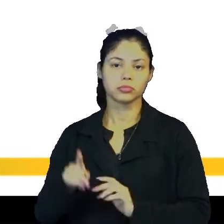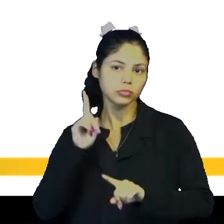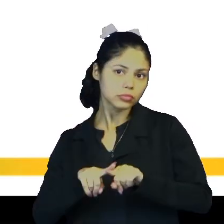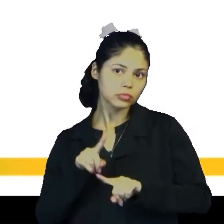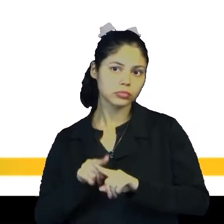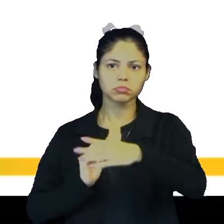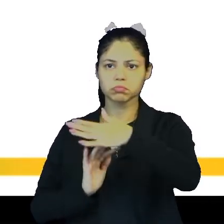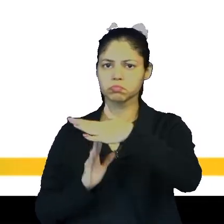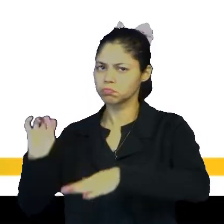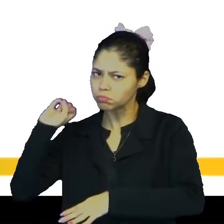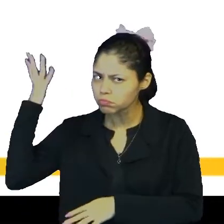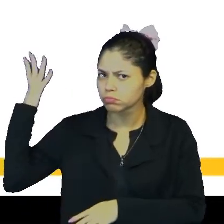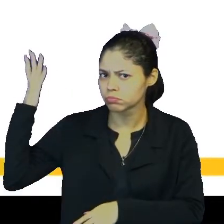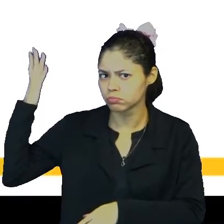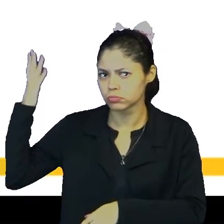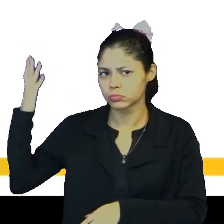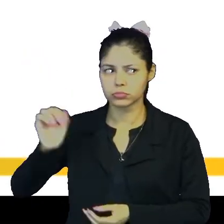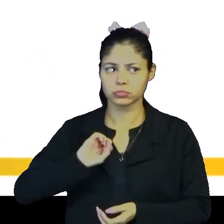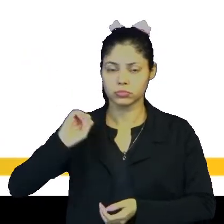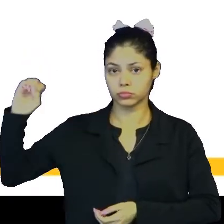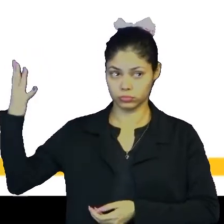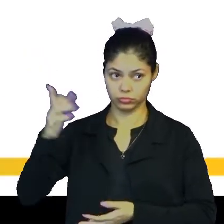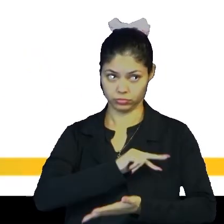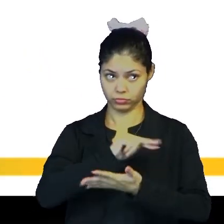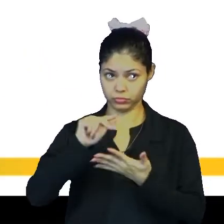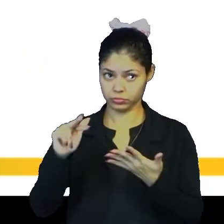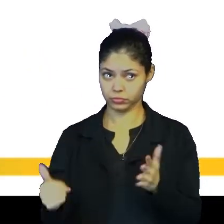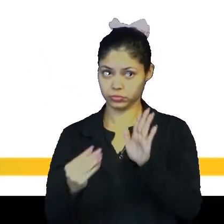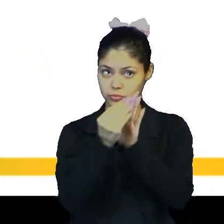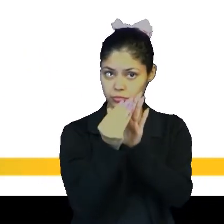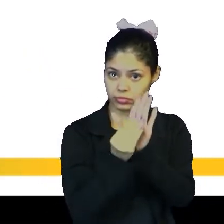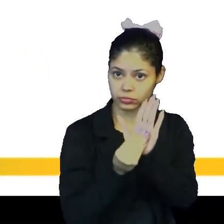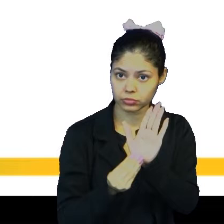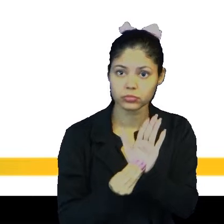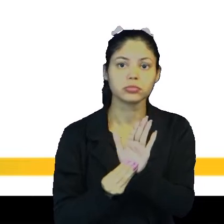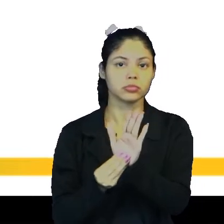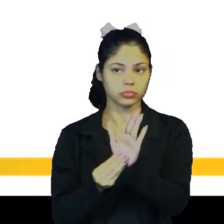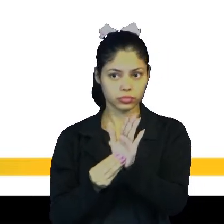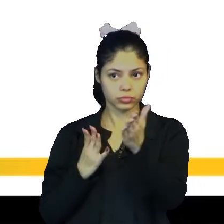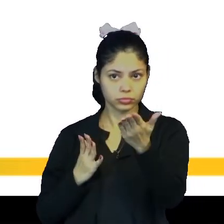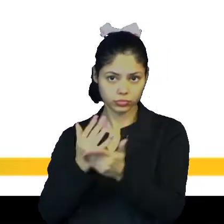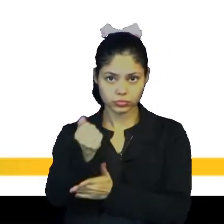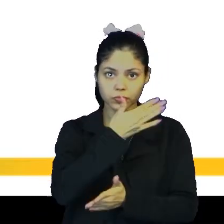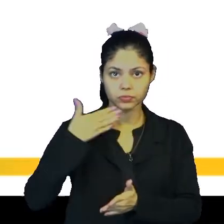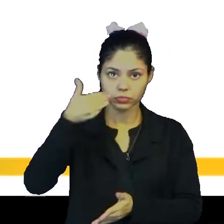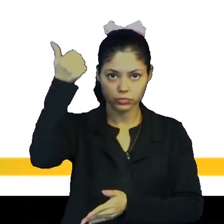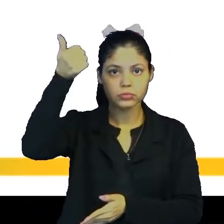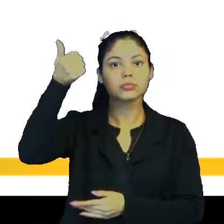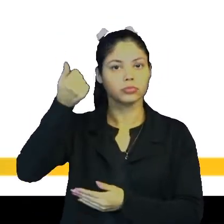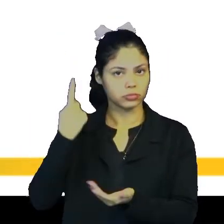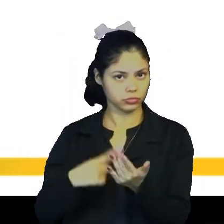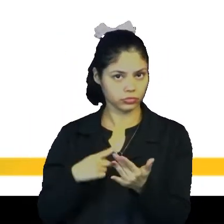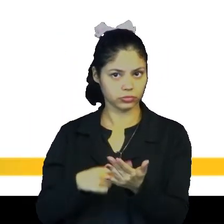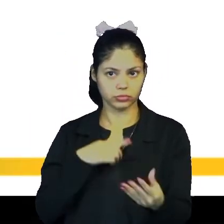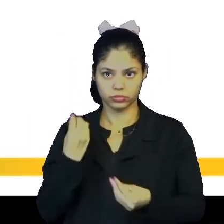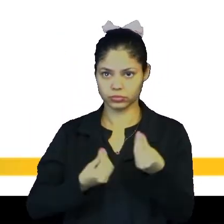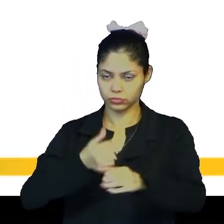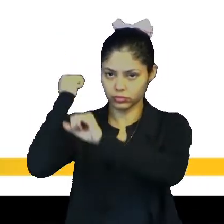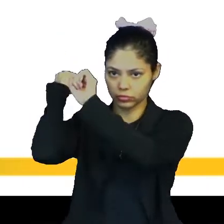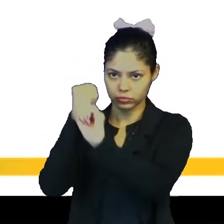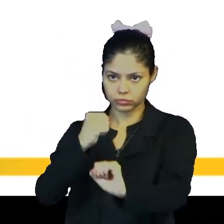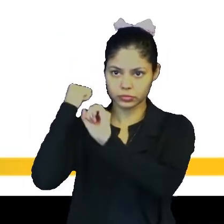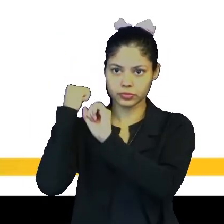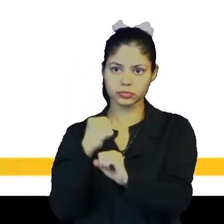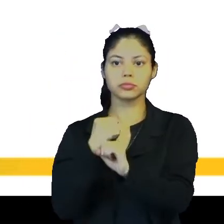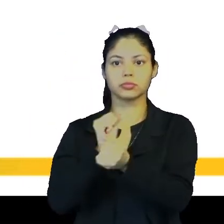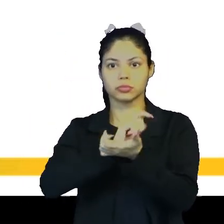Por que as migrações ocorrem? Elas ocorrem por diversos fatores, desde a busca por melhores condições, como